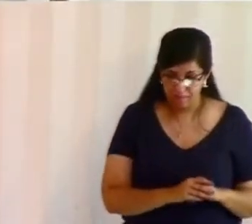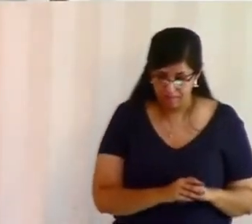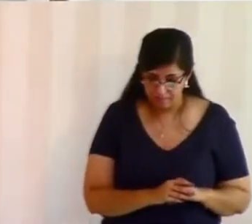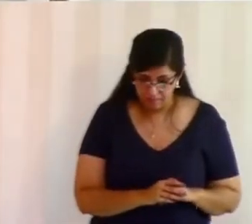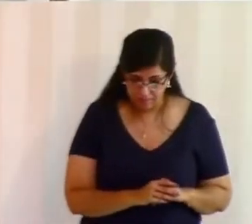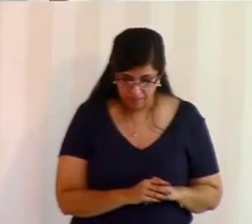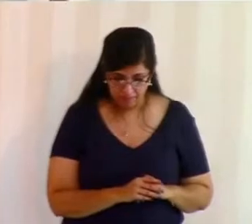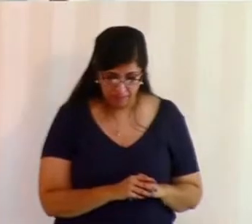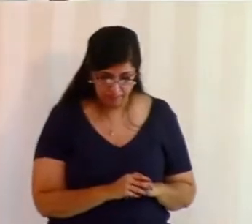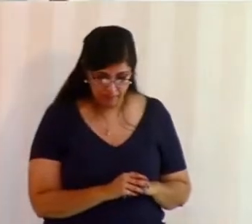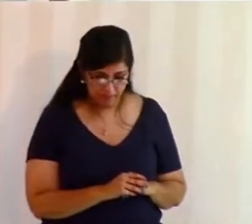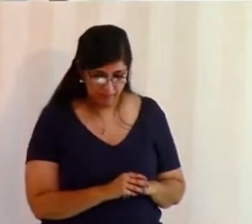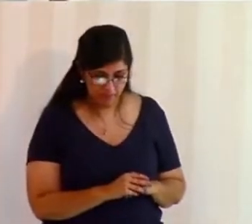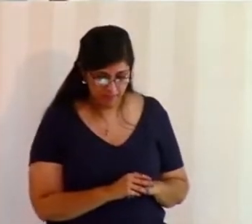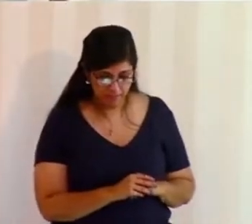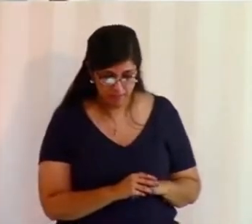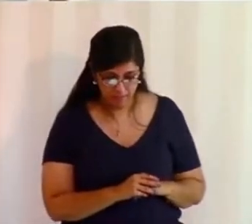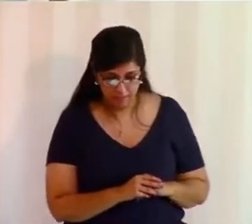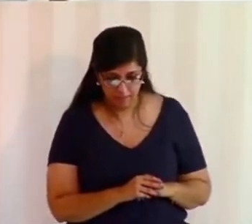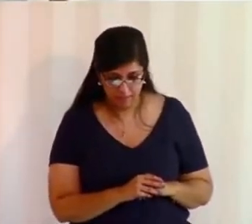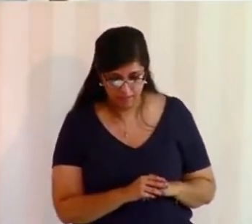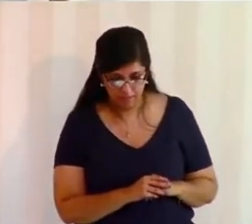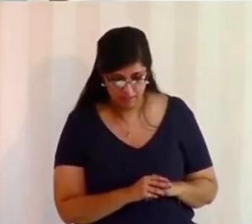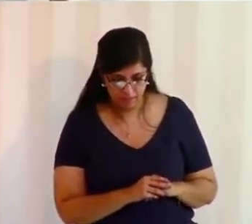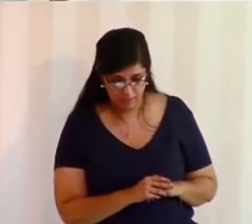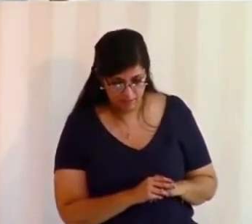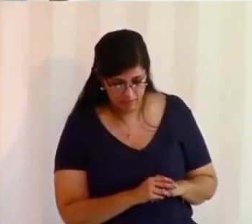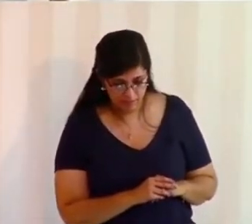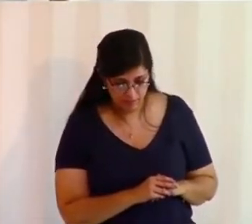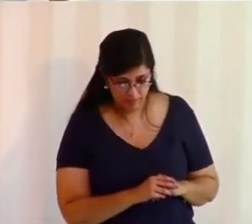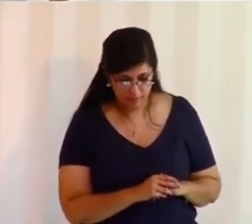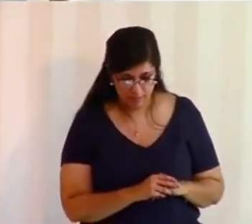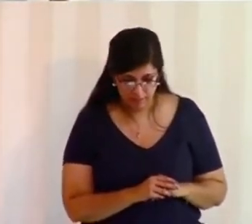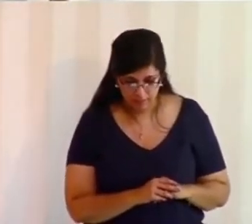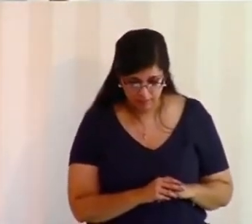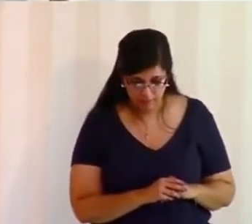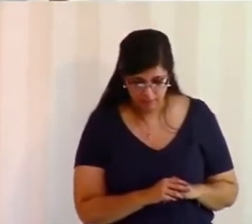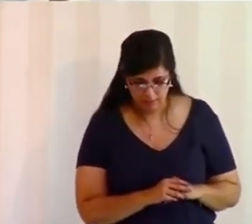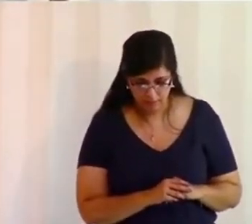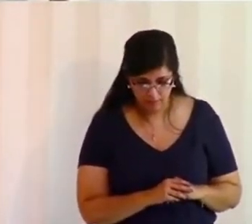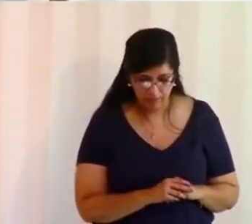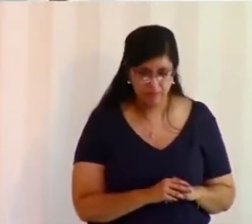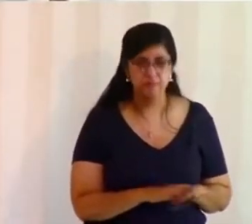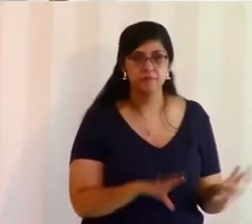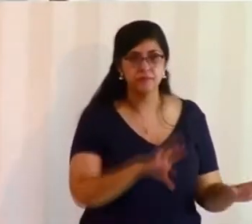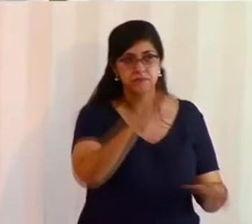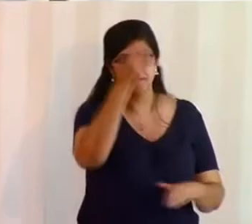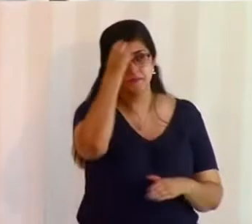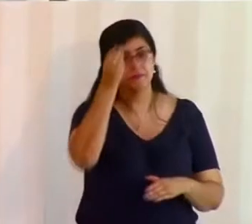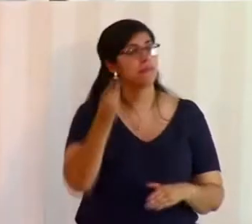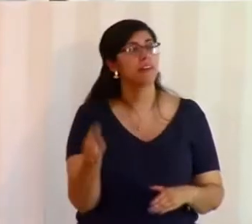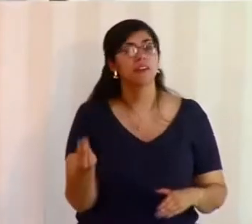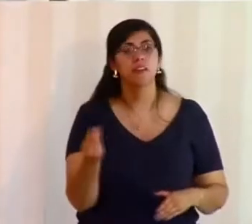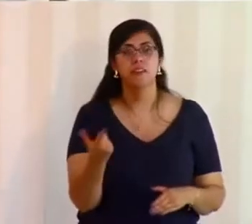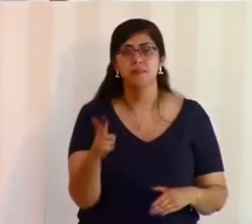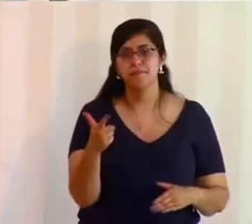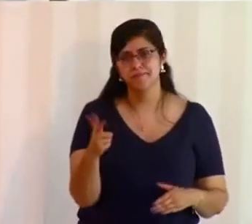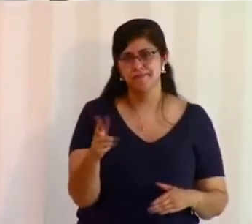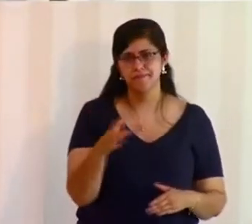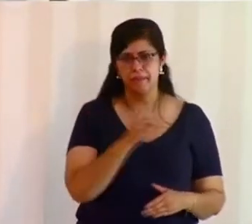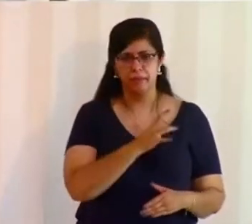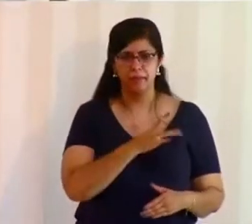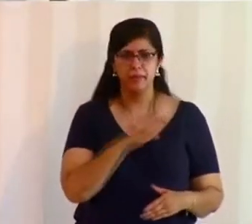denominação, não que a gente tenha medo de falar disso, mas a gente fala, não pastor, não precisa nem citar o nome do inimigo. Nós não devemos ter medo não, irmãos. A Bíblia só diz que nós